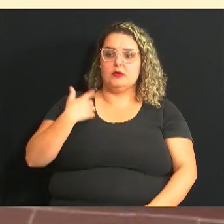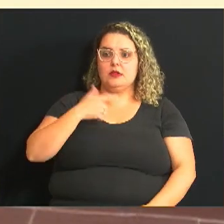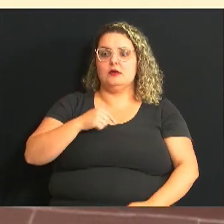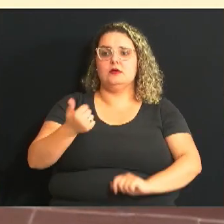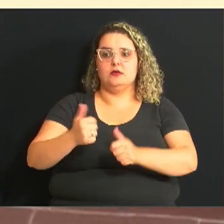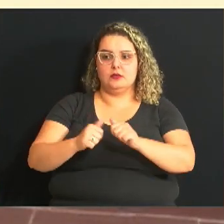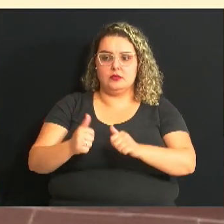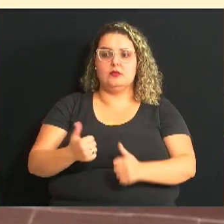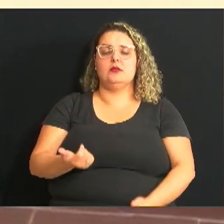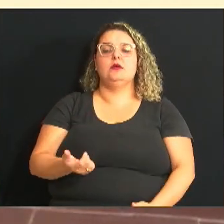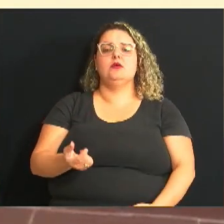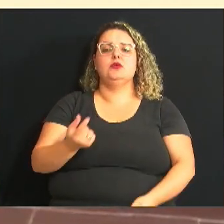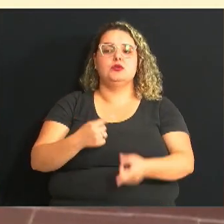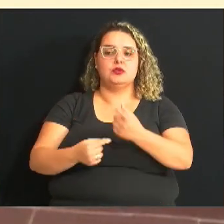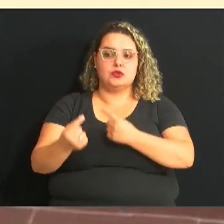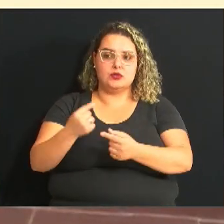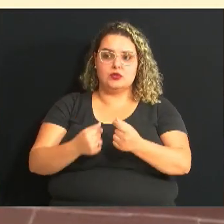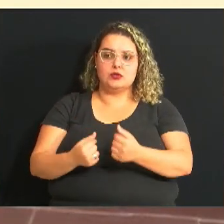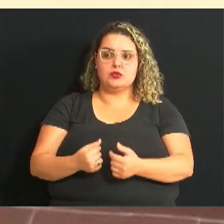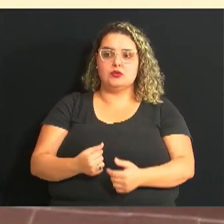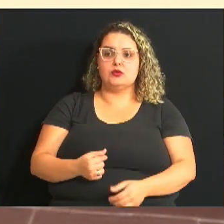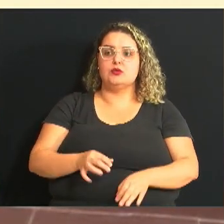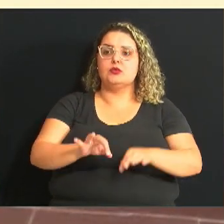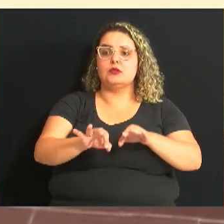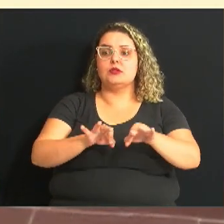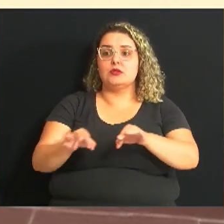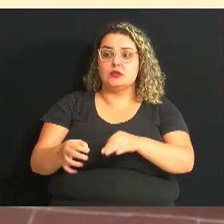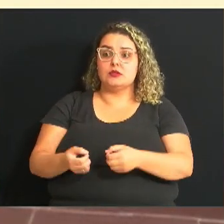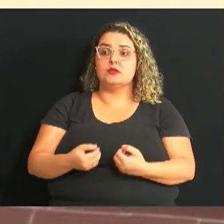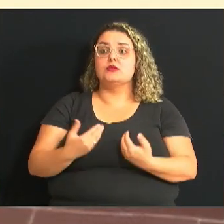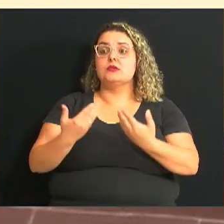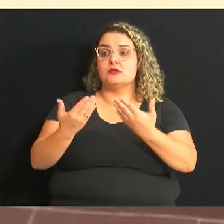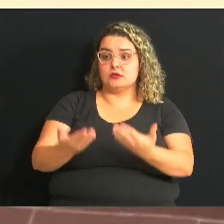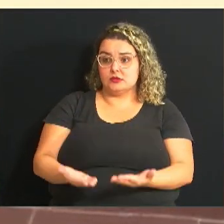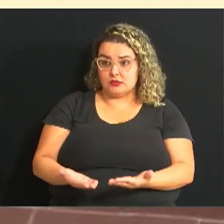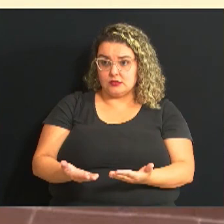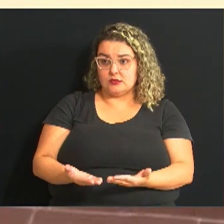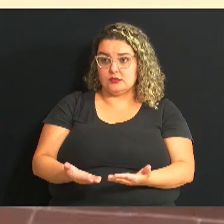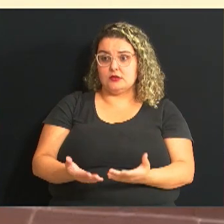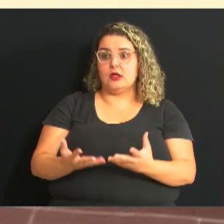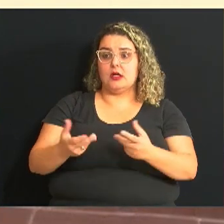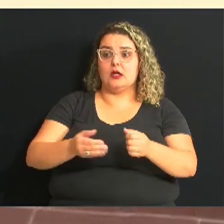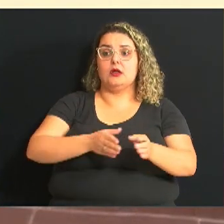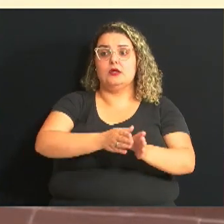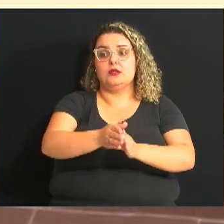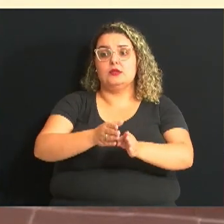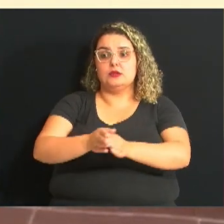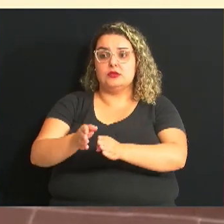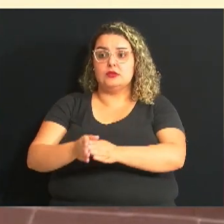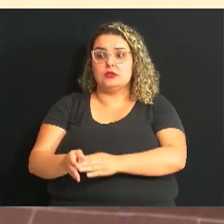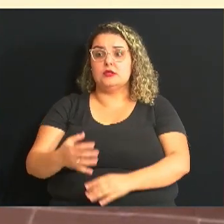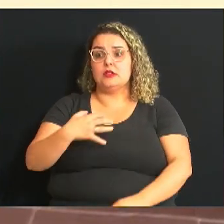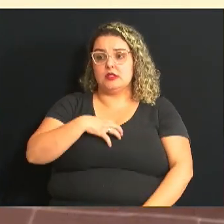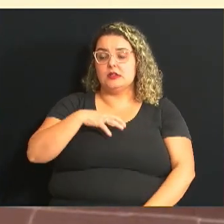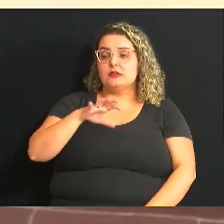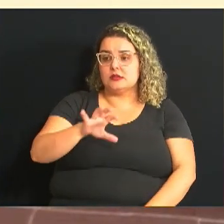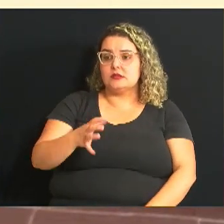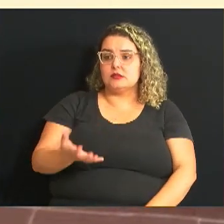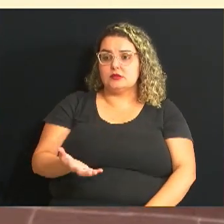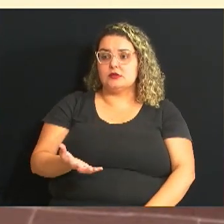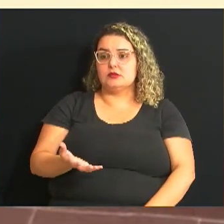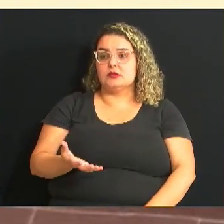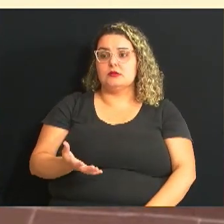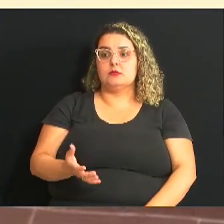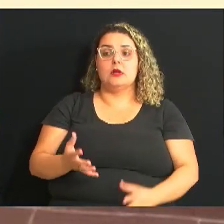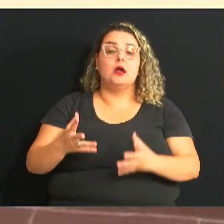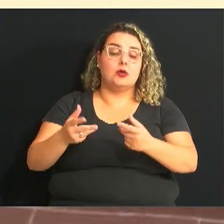balancetes dos valores e os projetos são apresentados aos conselhos, tá? Essa forma é para ambos os